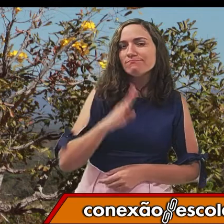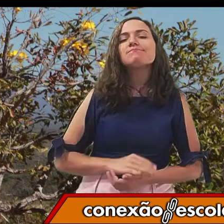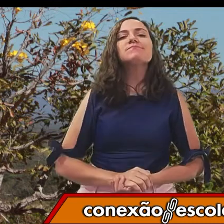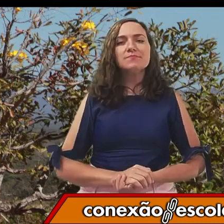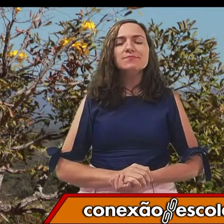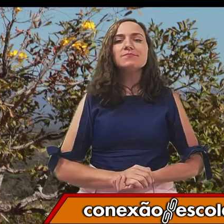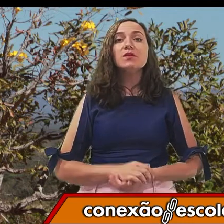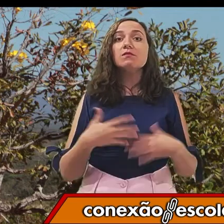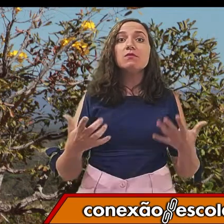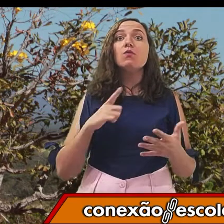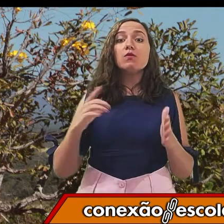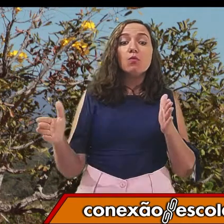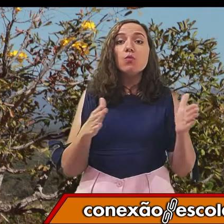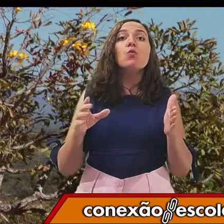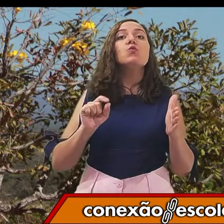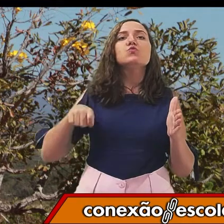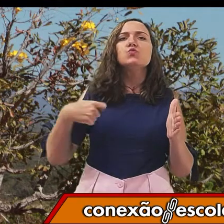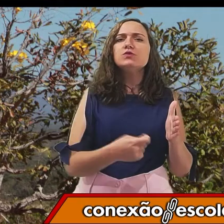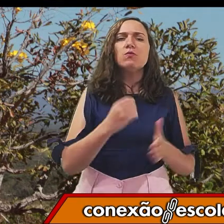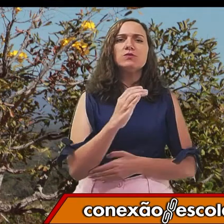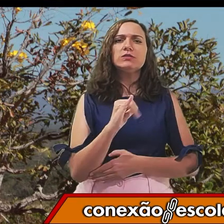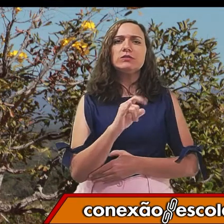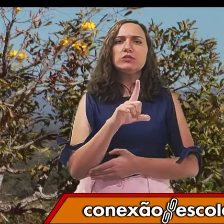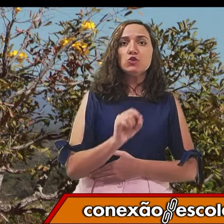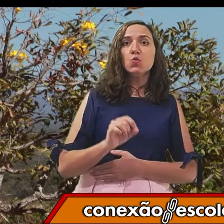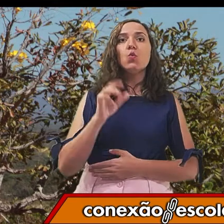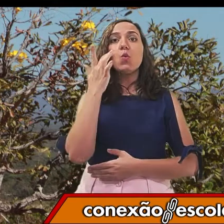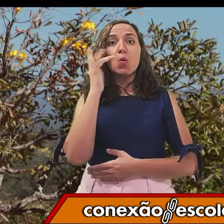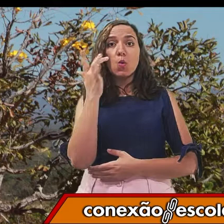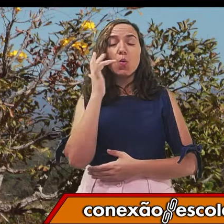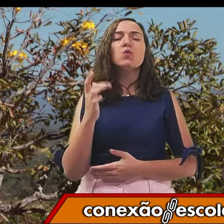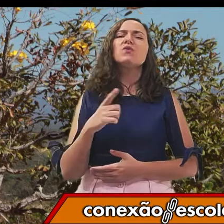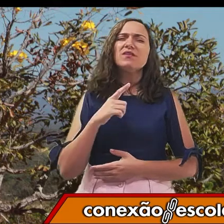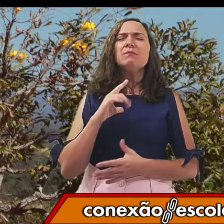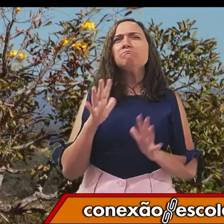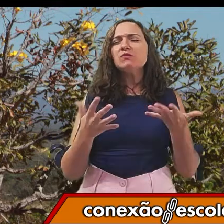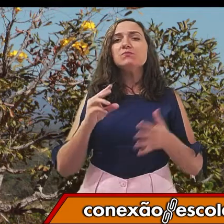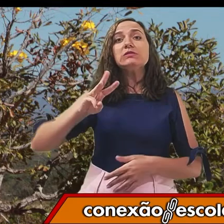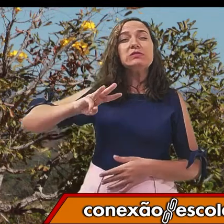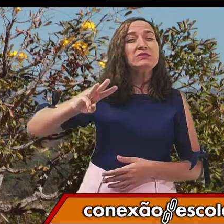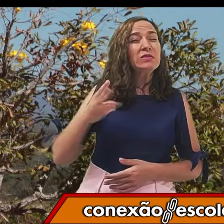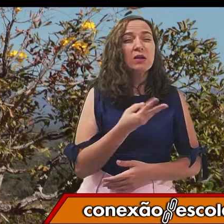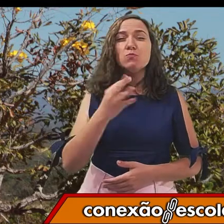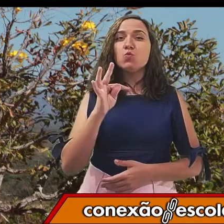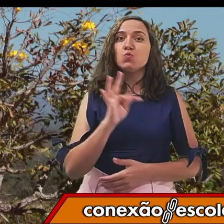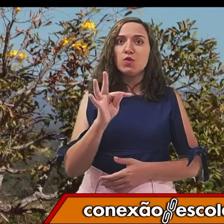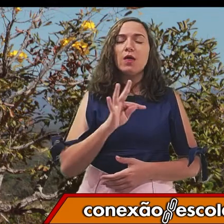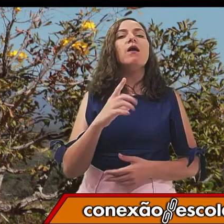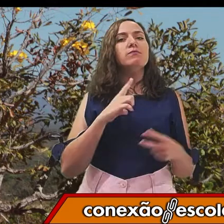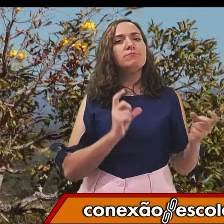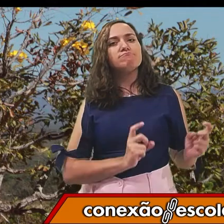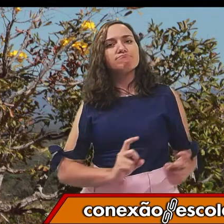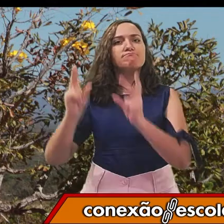viveu então o ciclo do ouro e o cálculo estimado é que 3.000 toneladas foram enviadas